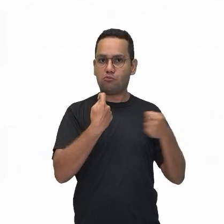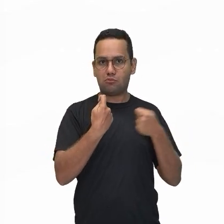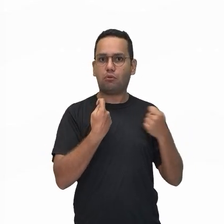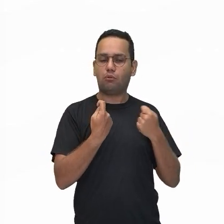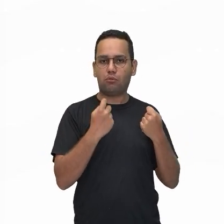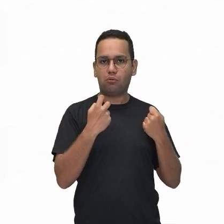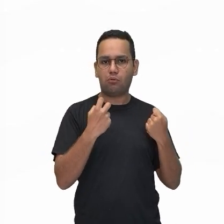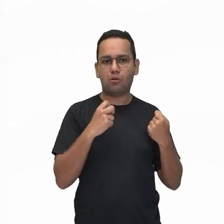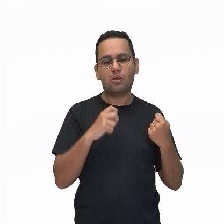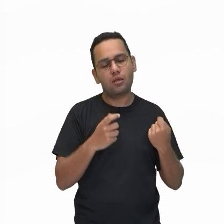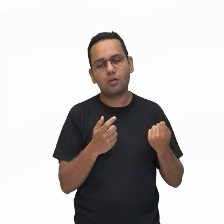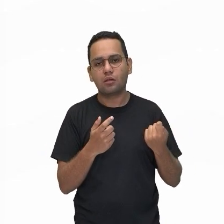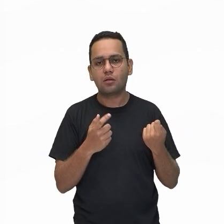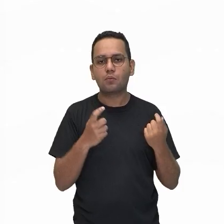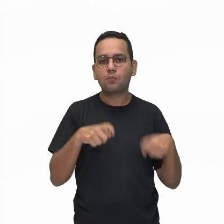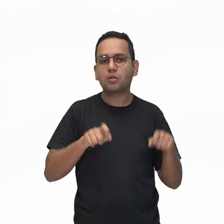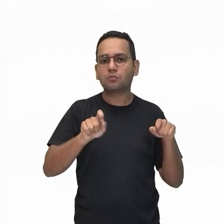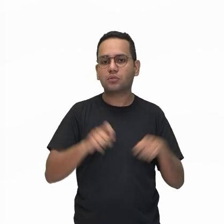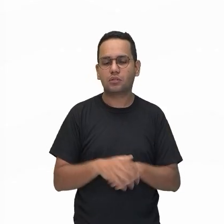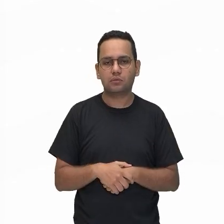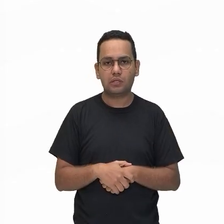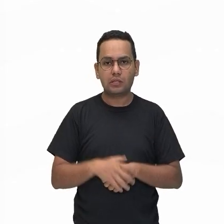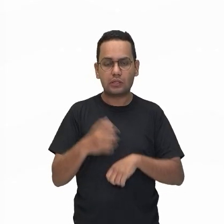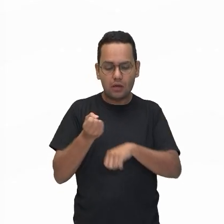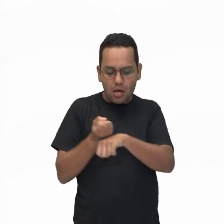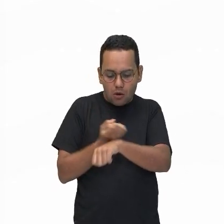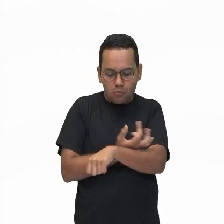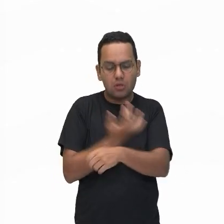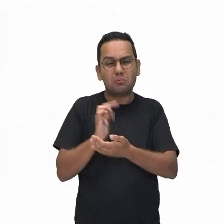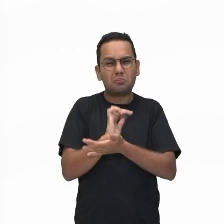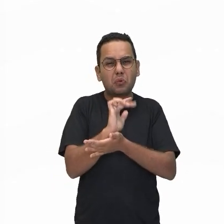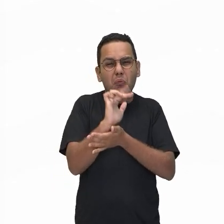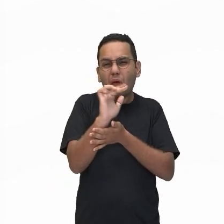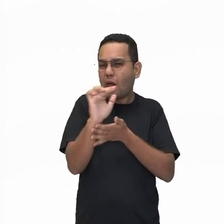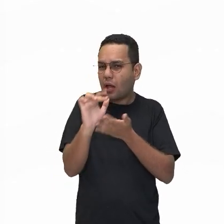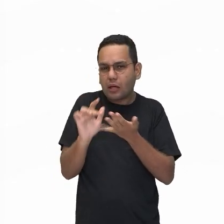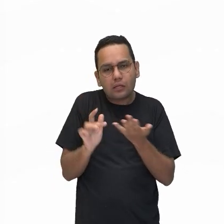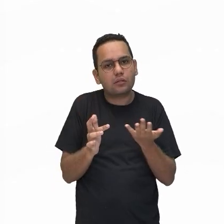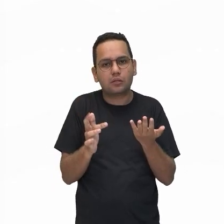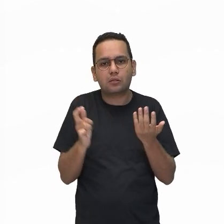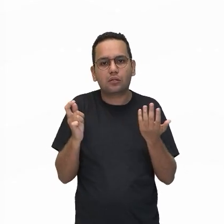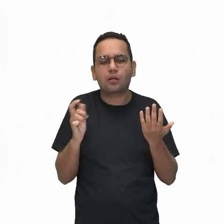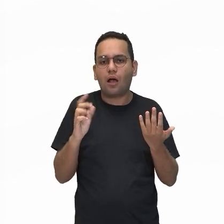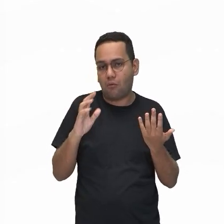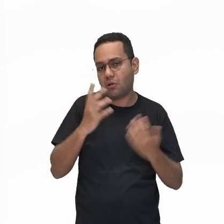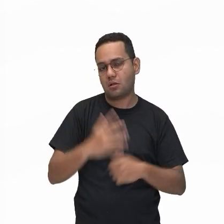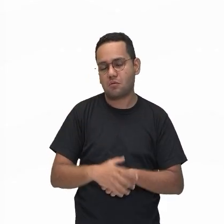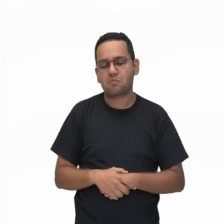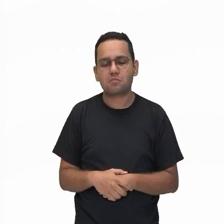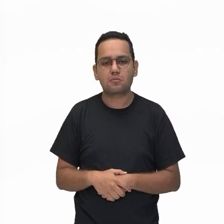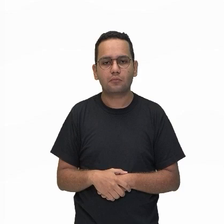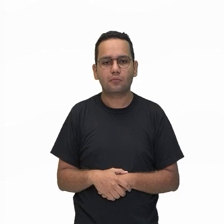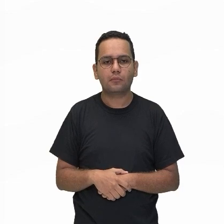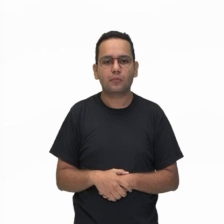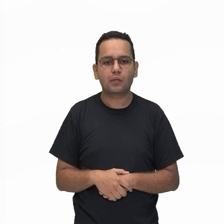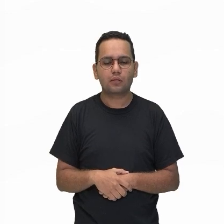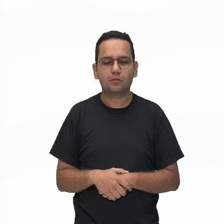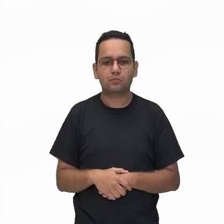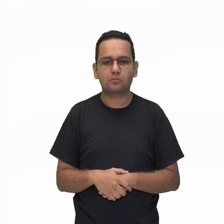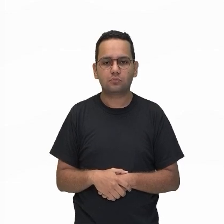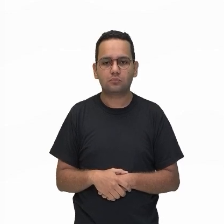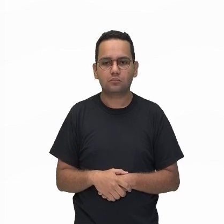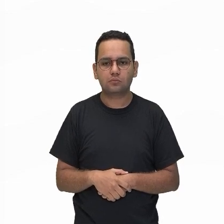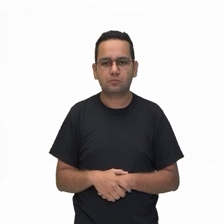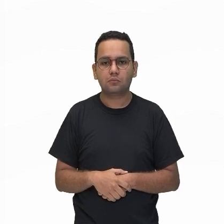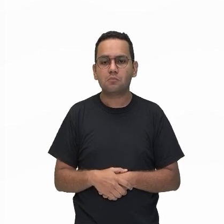vertigem, que vai fazer com que as emoções elas sejam afloradas nesse momento. Muito bem, então dentro dessas práticas corporais de aventura